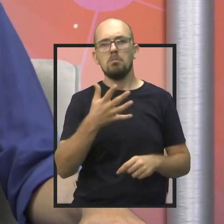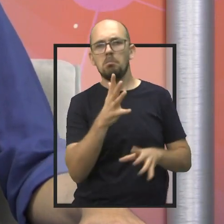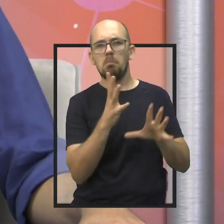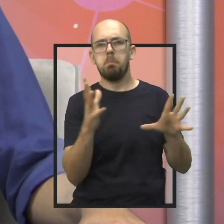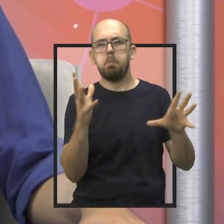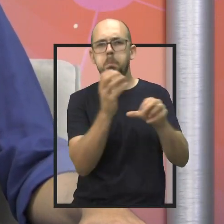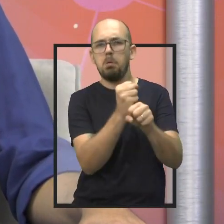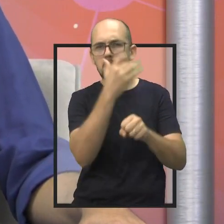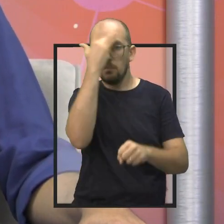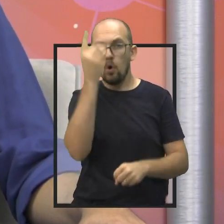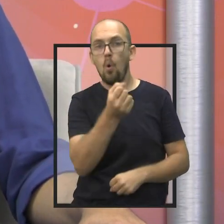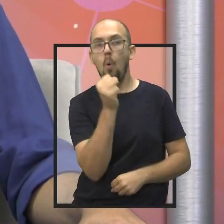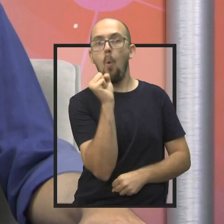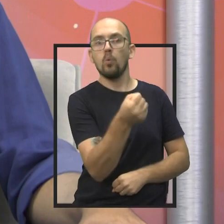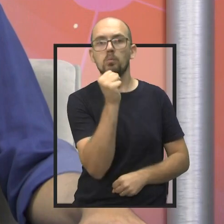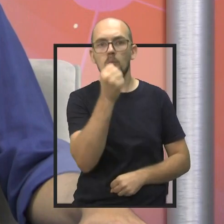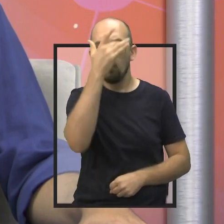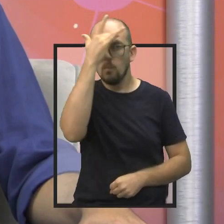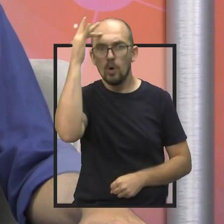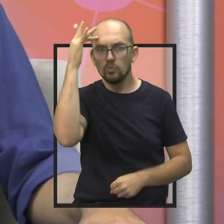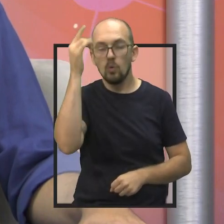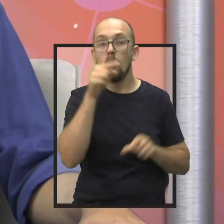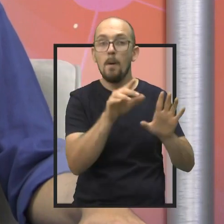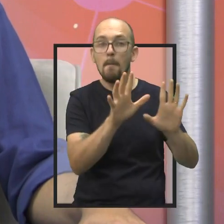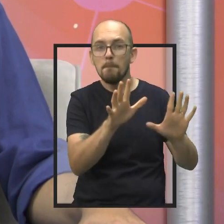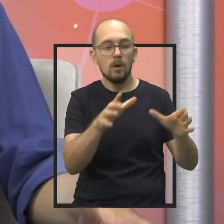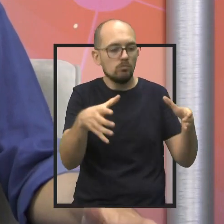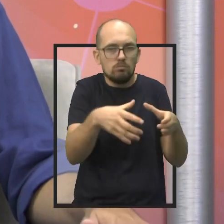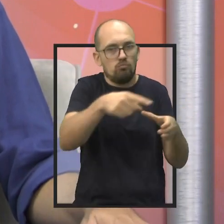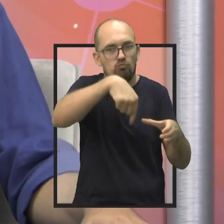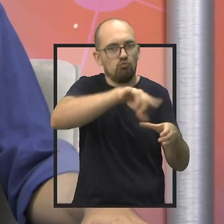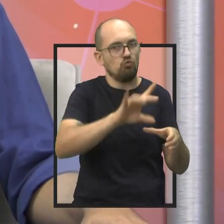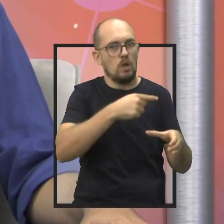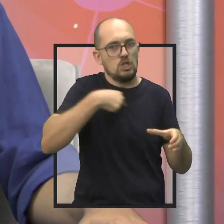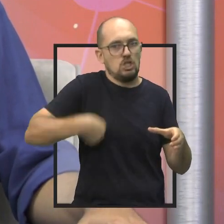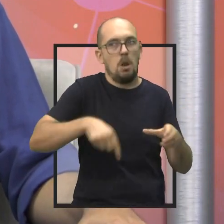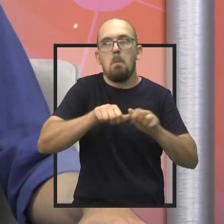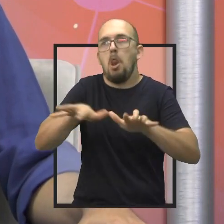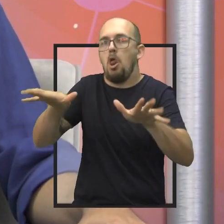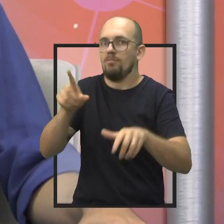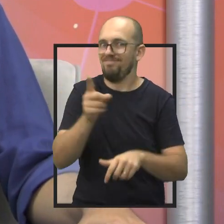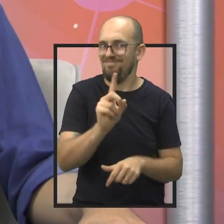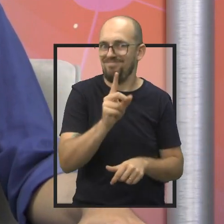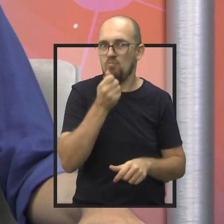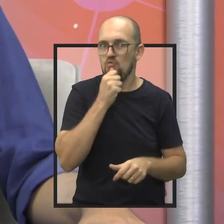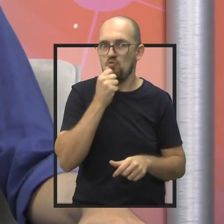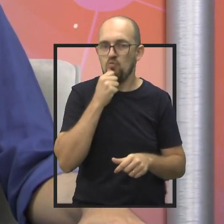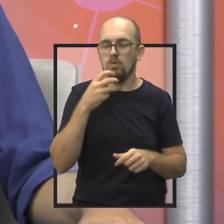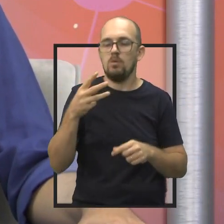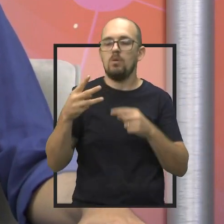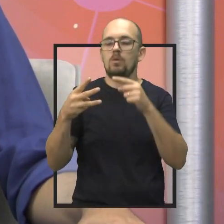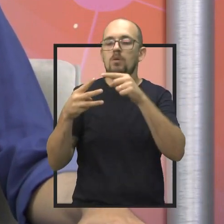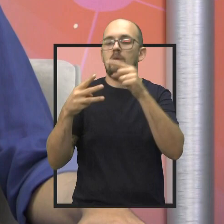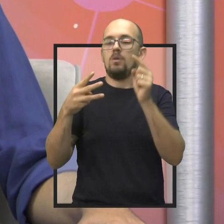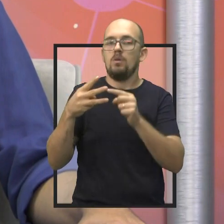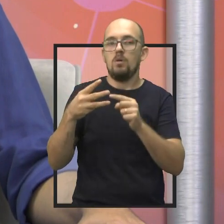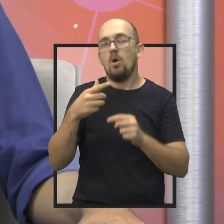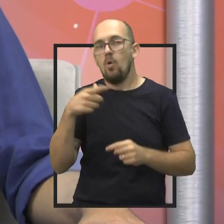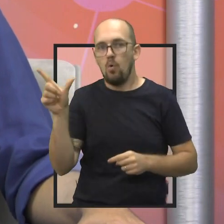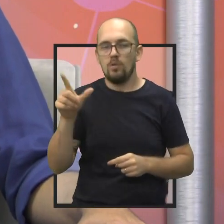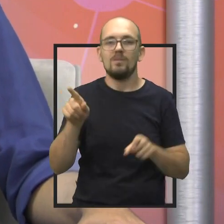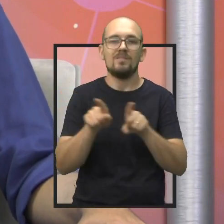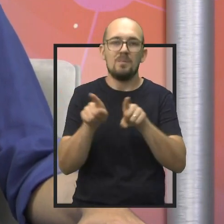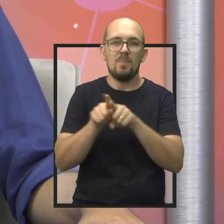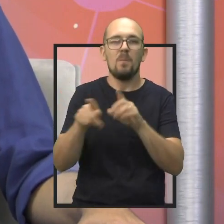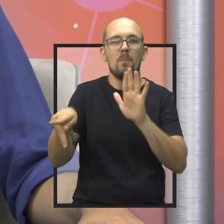mas ficou restrito ali na China naquela época. A gente tem a síndrome respiratória do Oriente Médio, que é causada por um outro